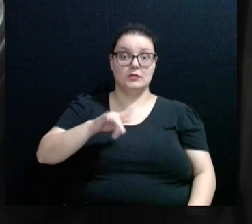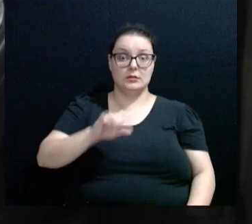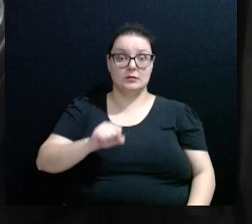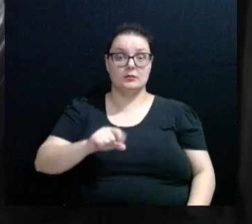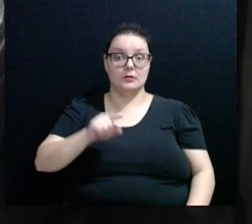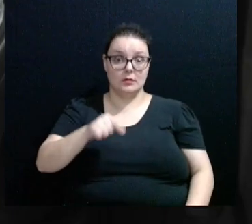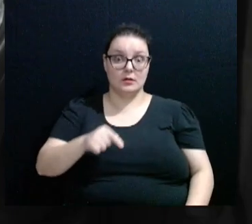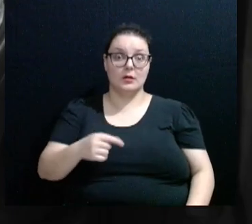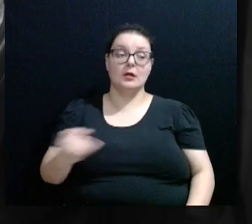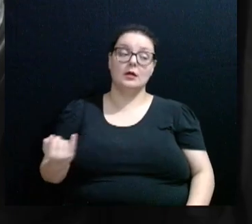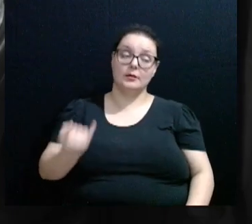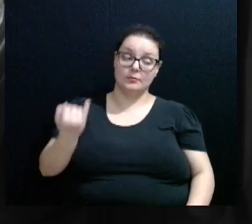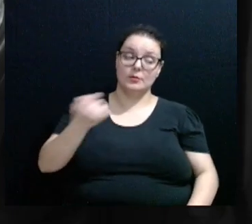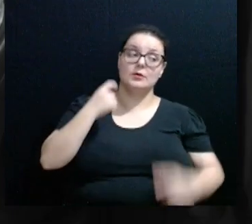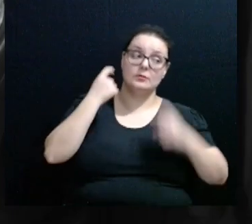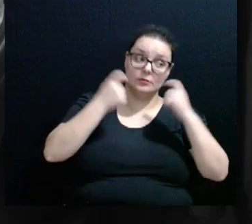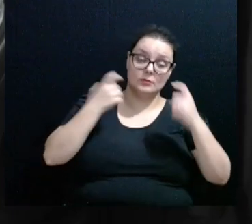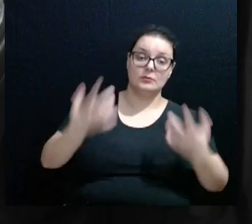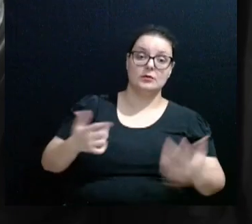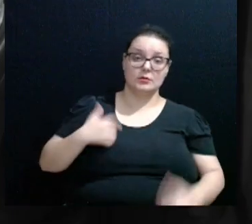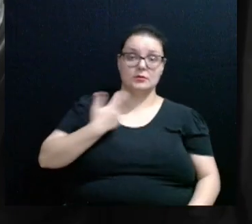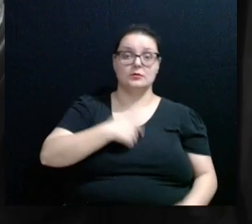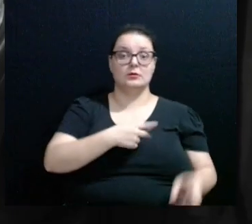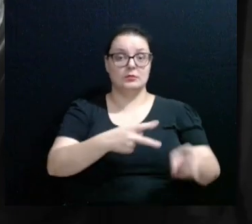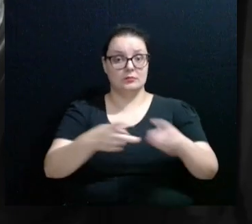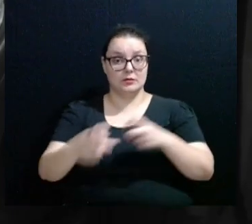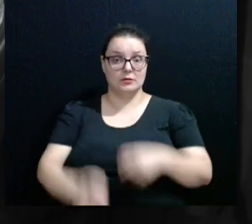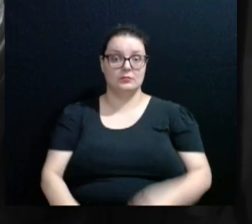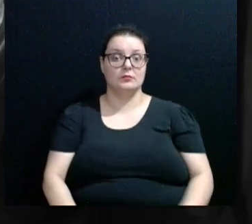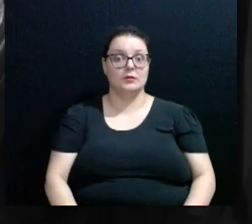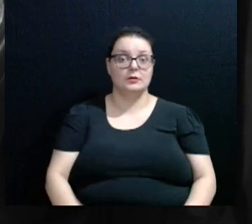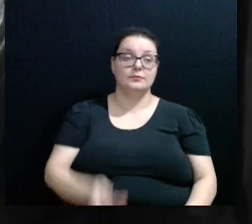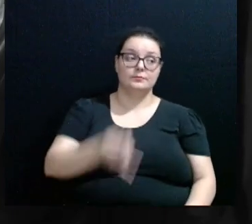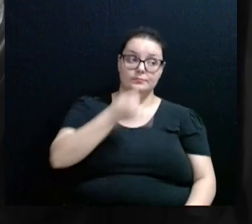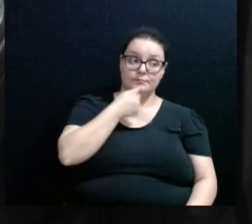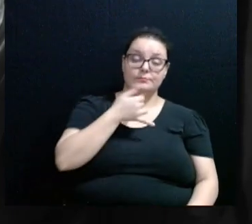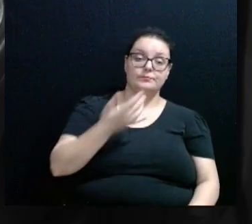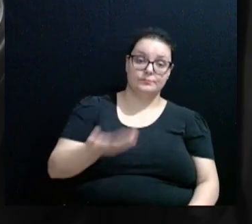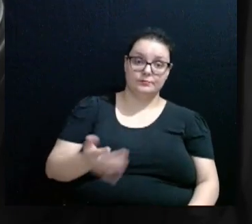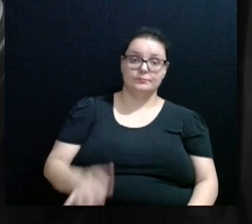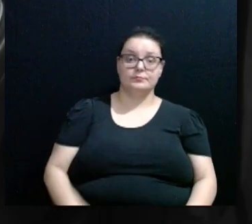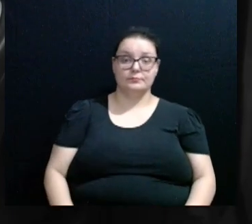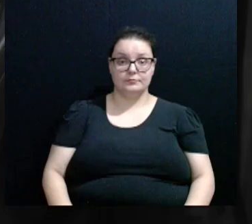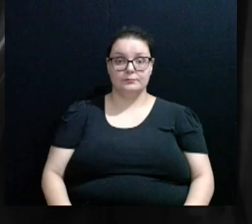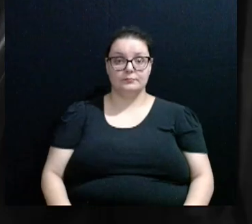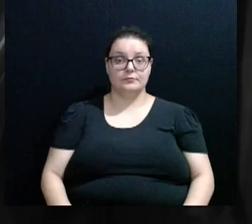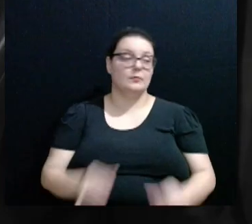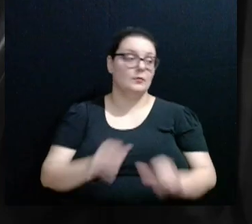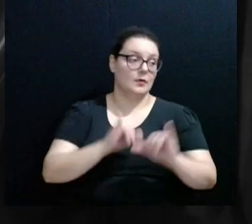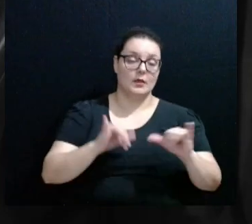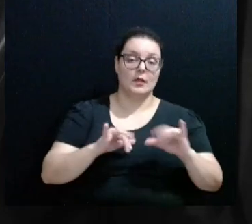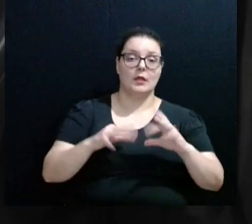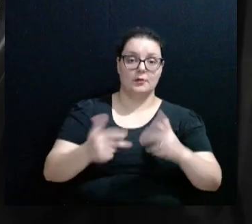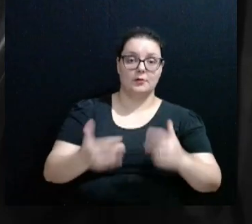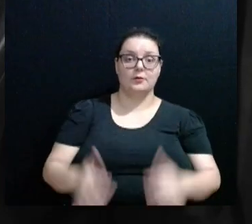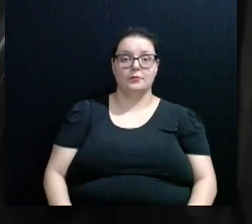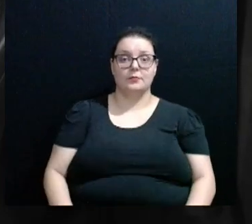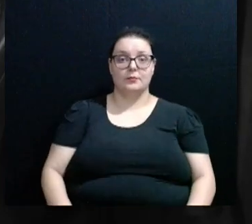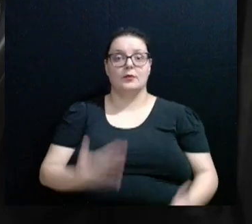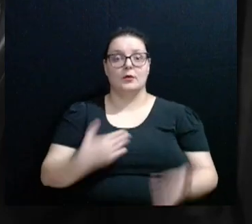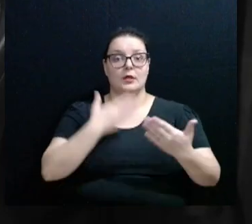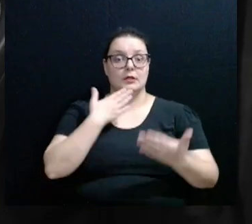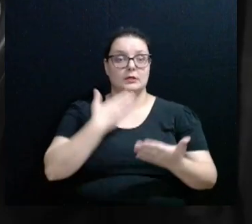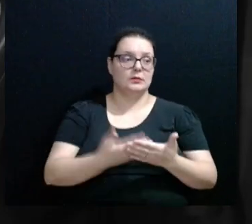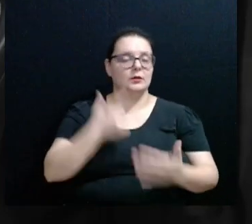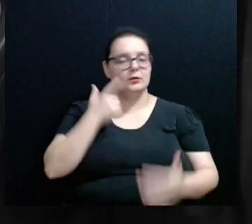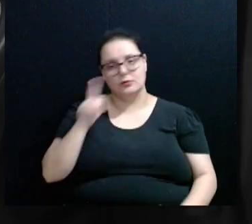bem preocupante mesmo, e que a gente percebe que, infelizmente, notícia e tudo mais. Outro dia eu fiquei estarrecida, claro que